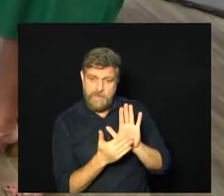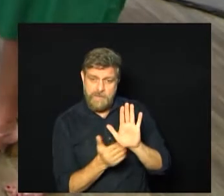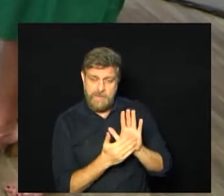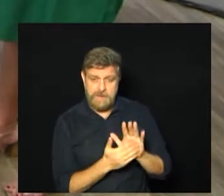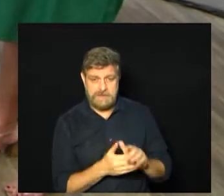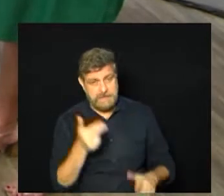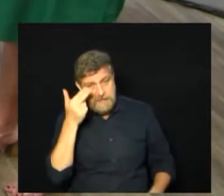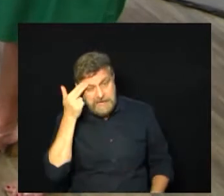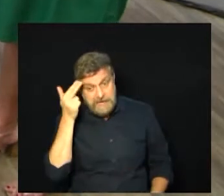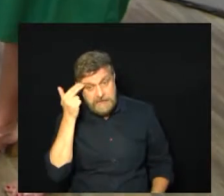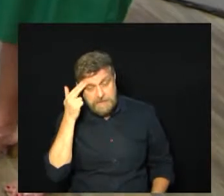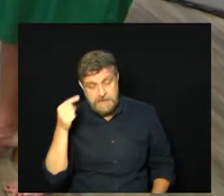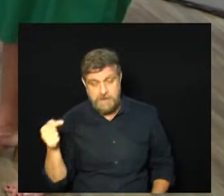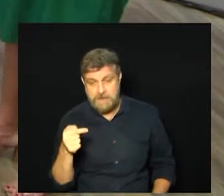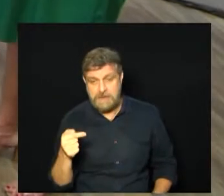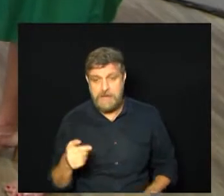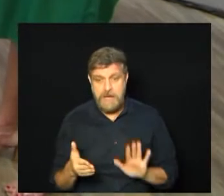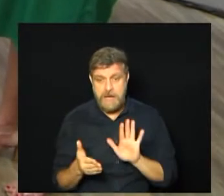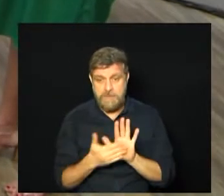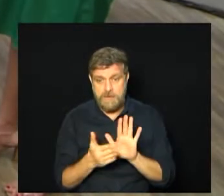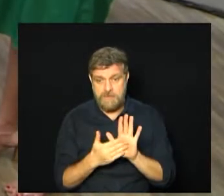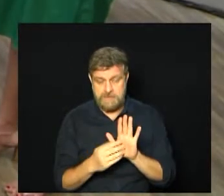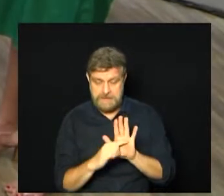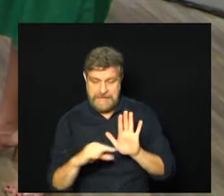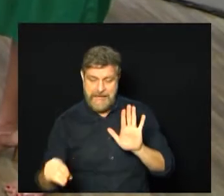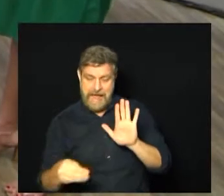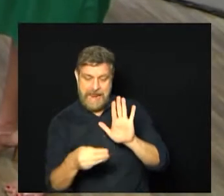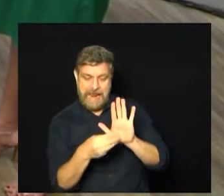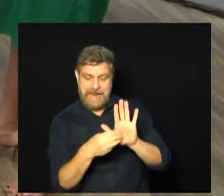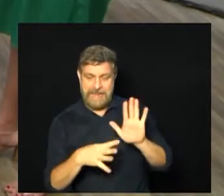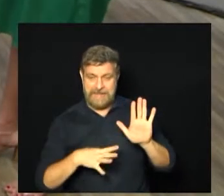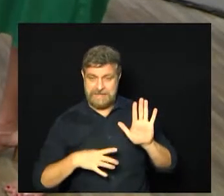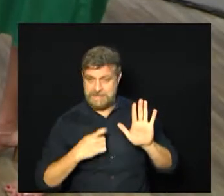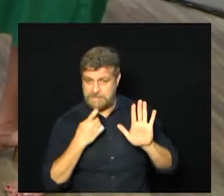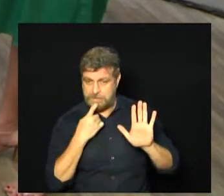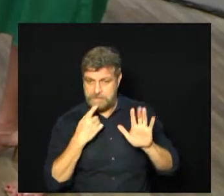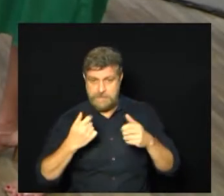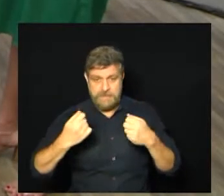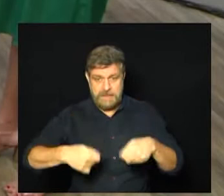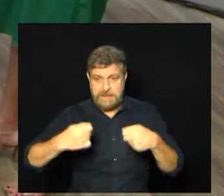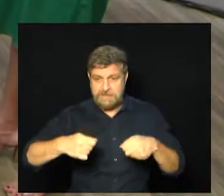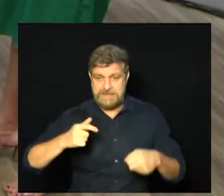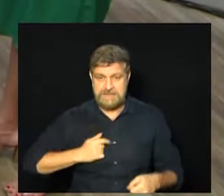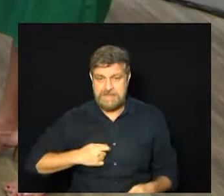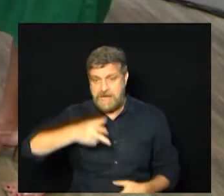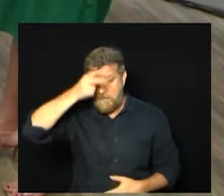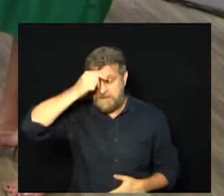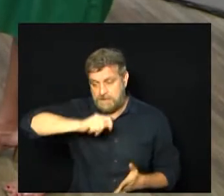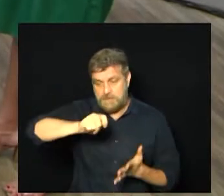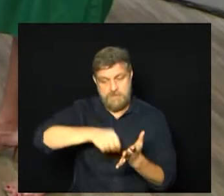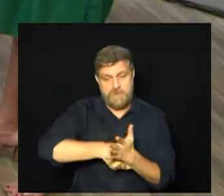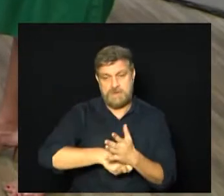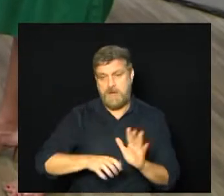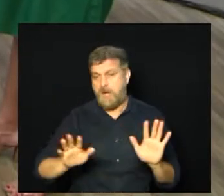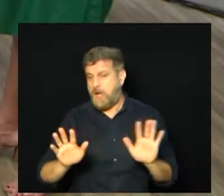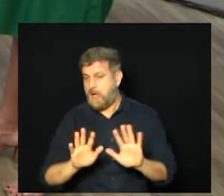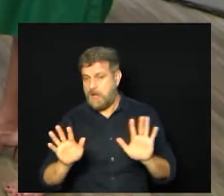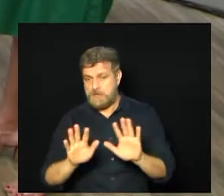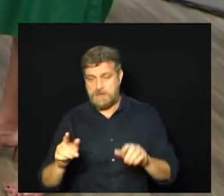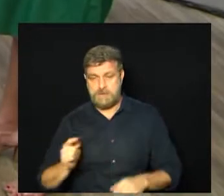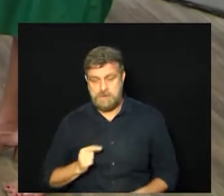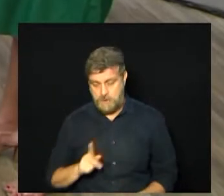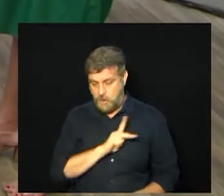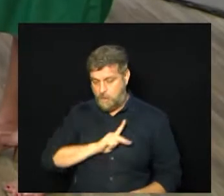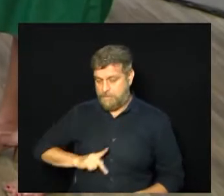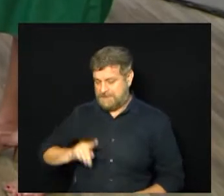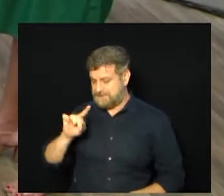é chamada de proposta de emenda à lei orgânica, ela não precisa passar pela sanção do prefeito. Okay. O próprio presidente